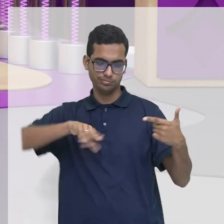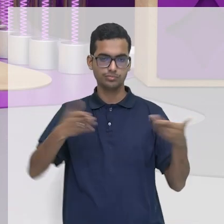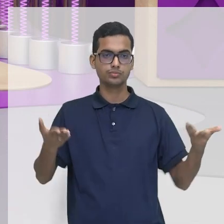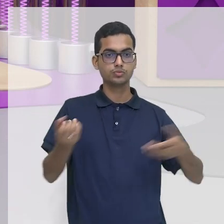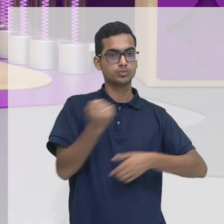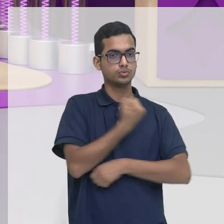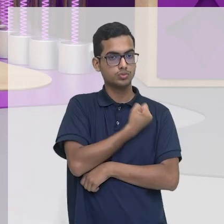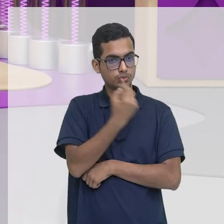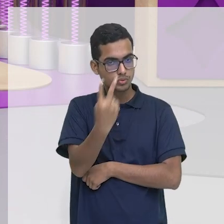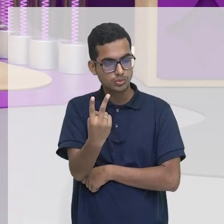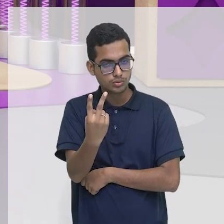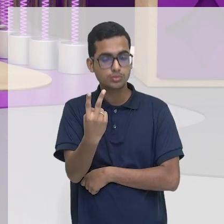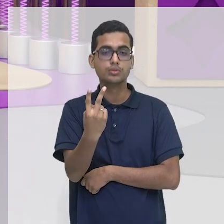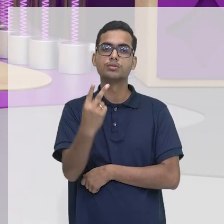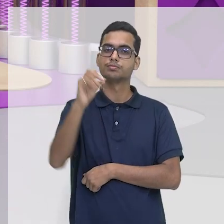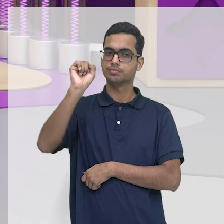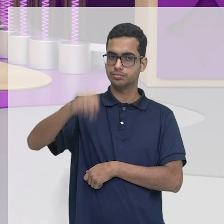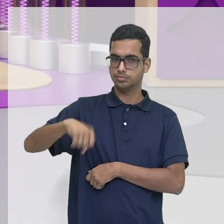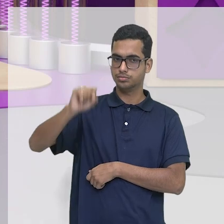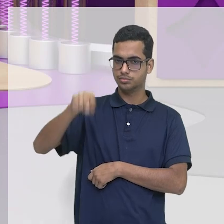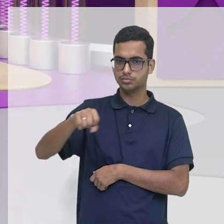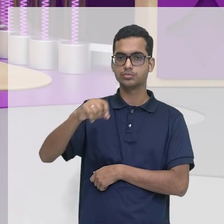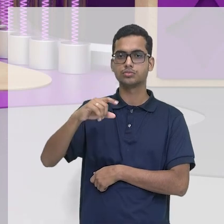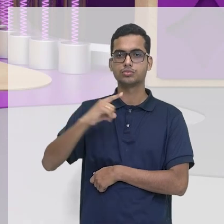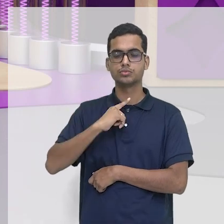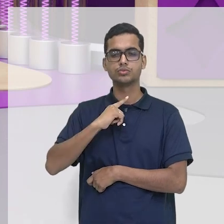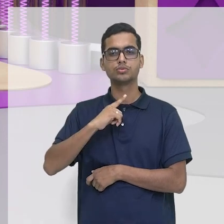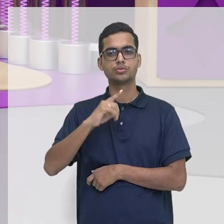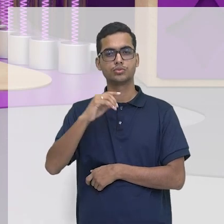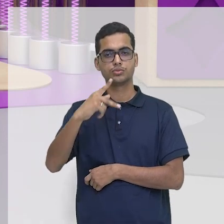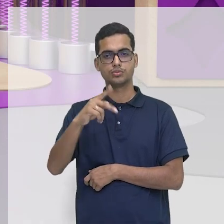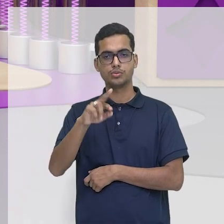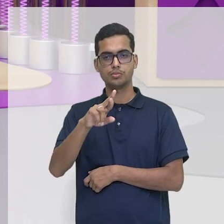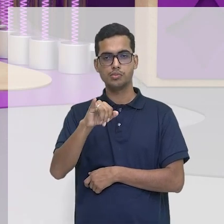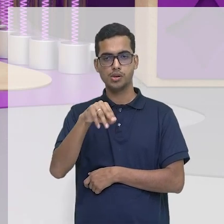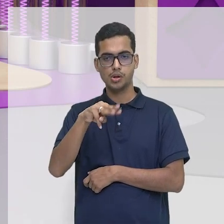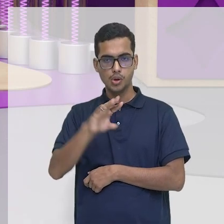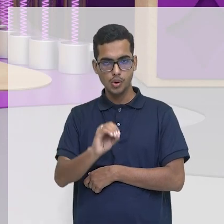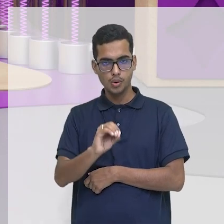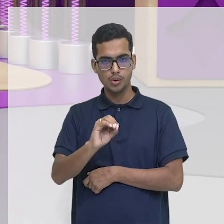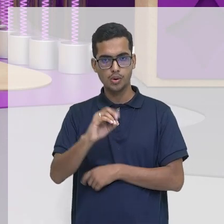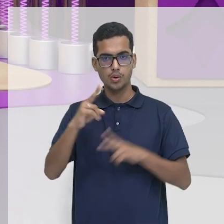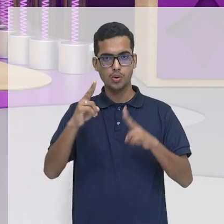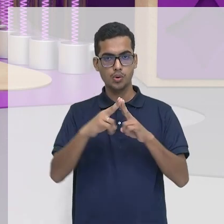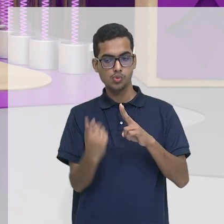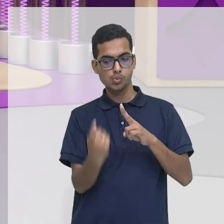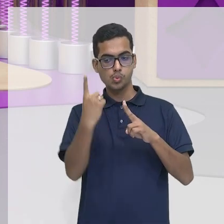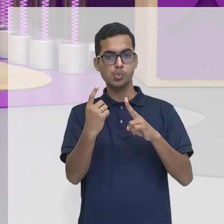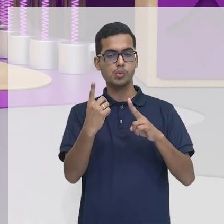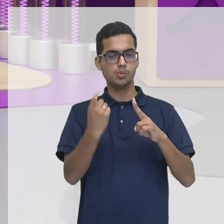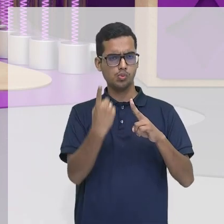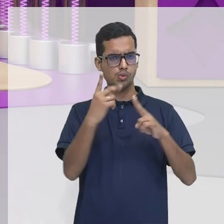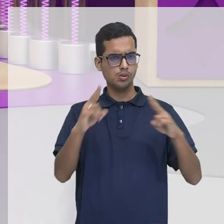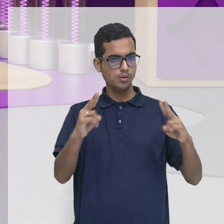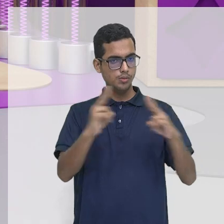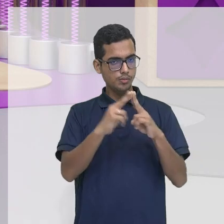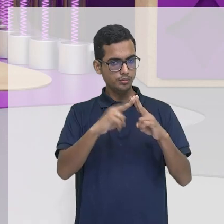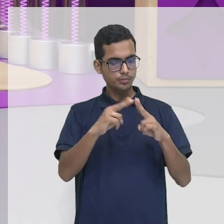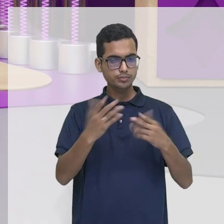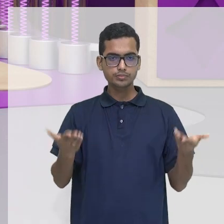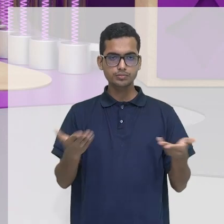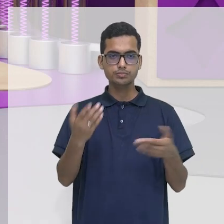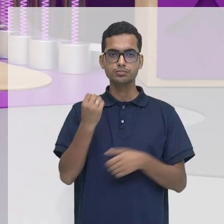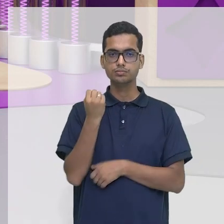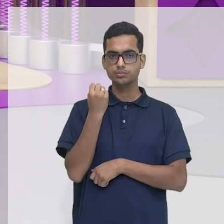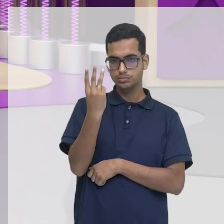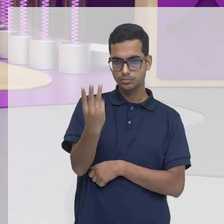é primo. Você já sabe, né? É o menor número primo e é o único que é par. Beleza? Agora o